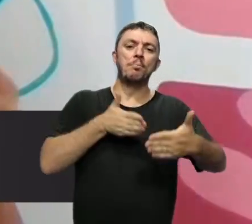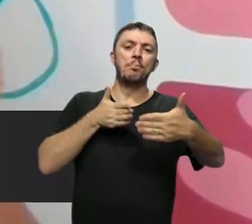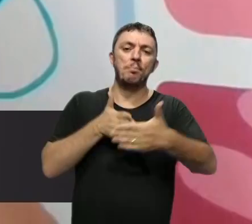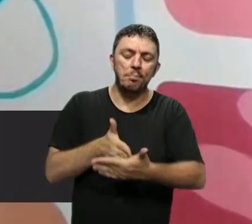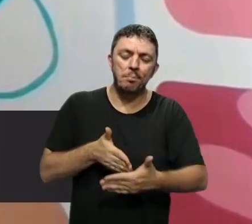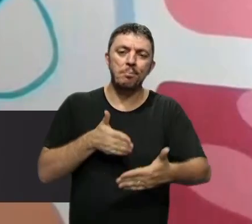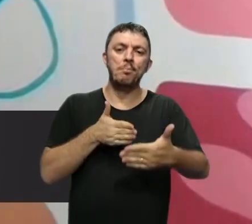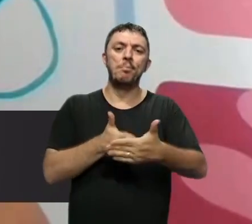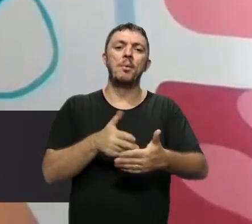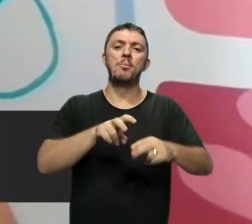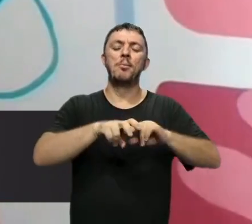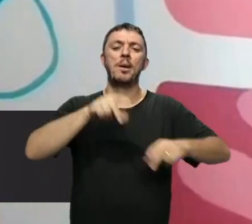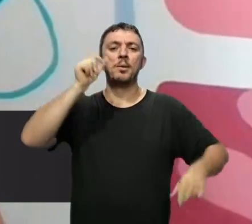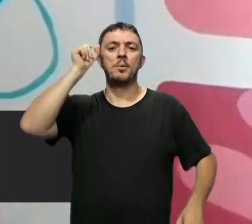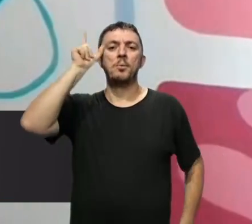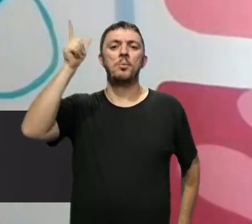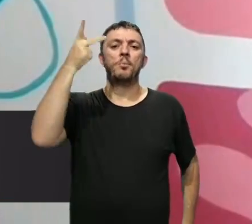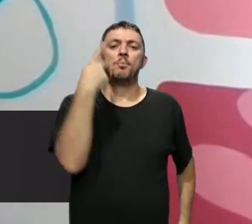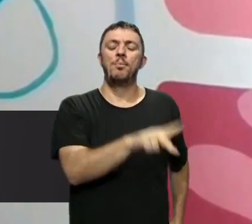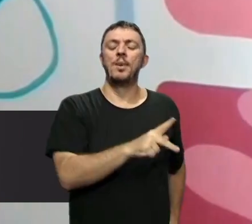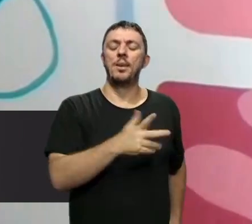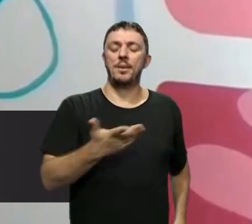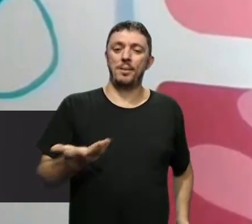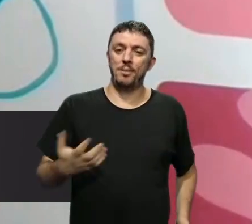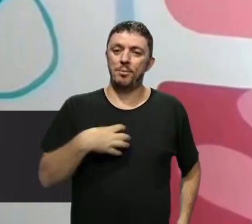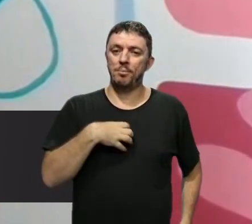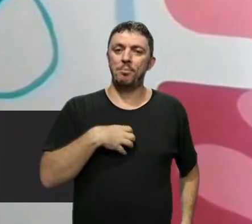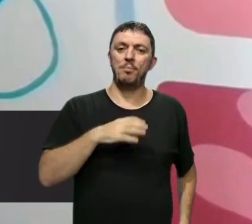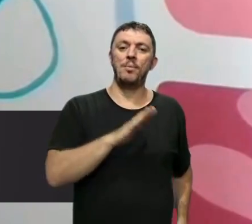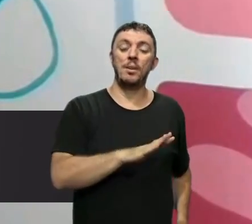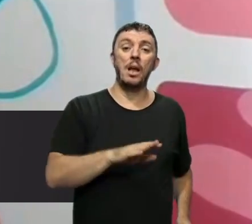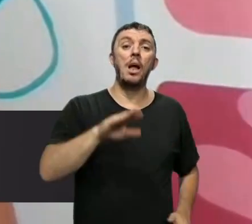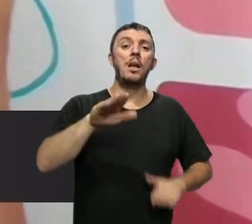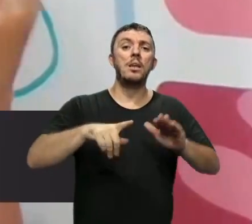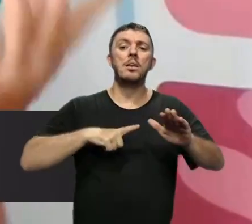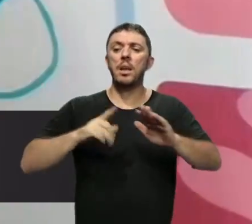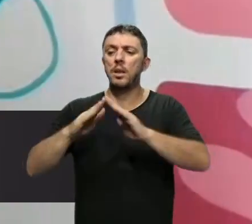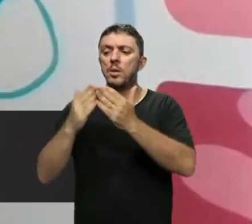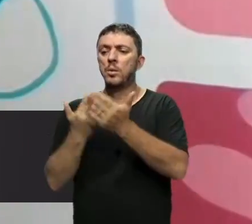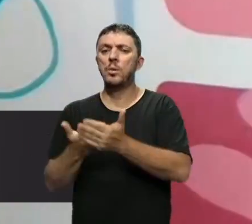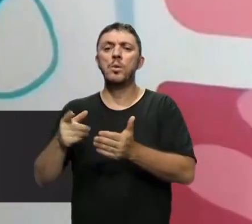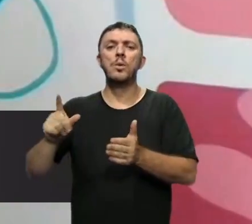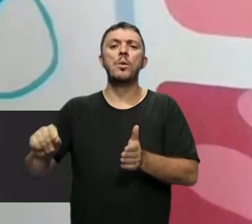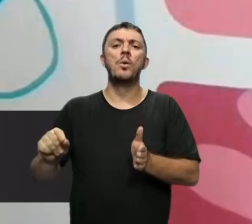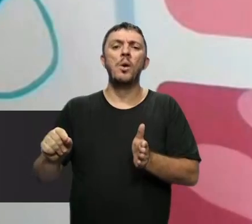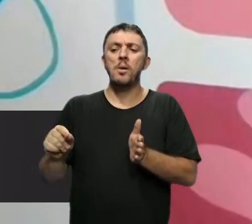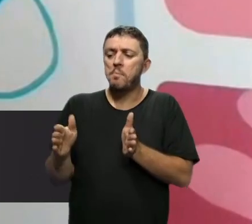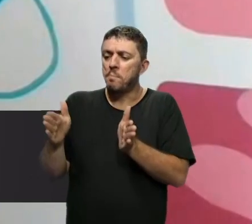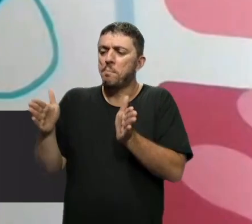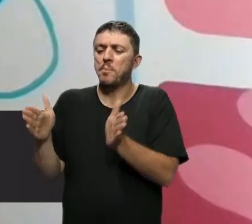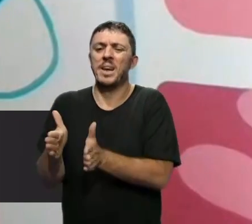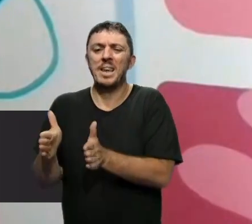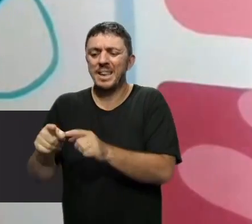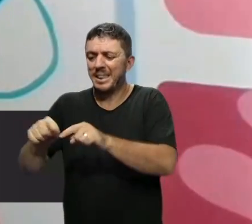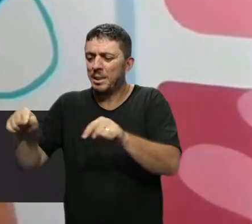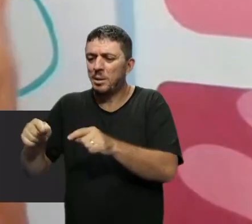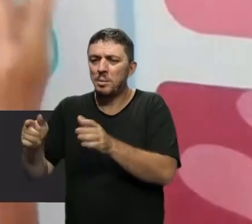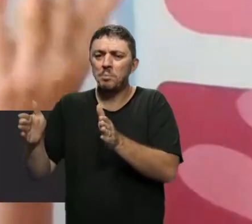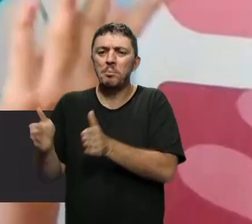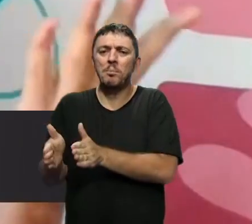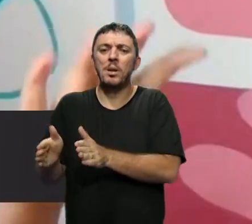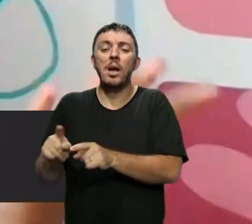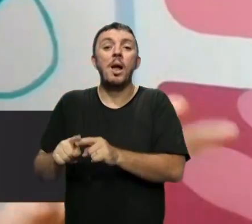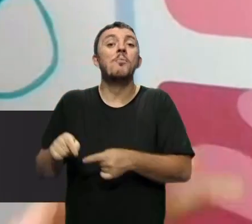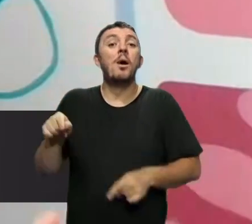imensas, até essa escola que ela era pequena, com espaço ao ar livre pequeno, mas